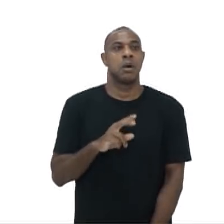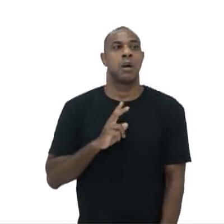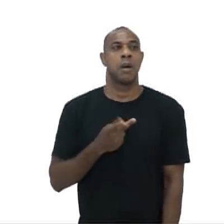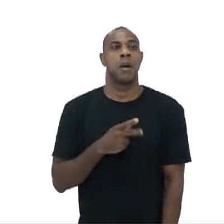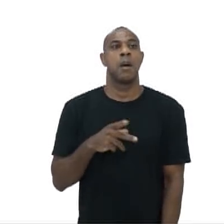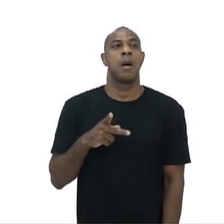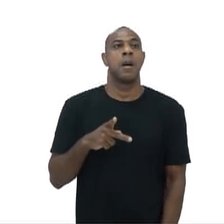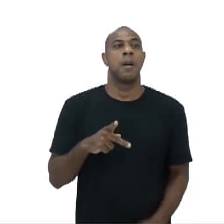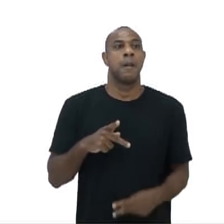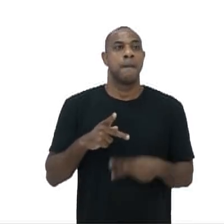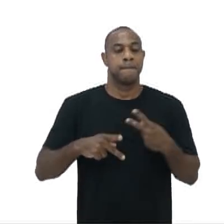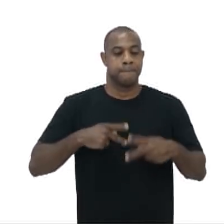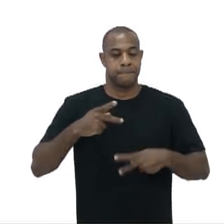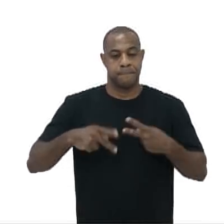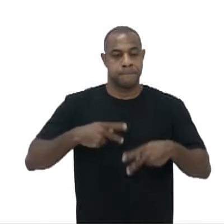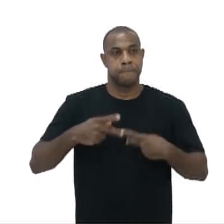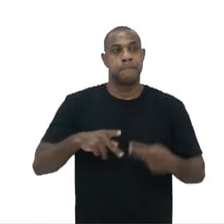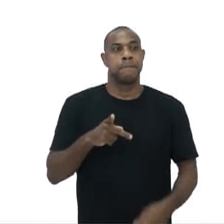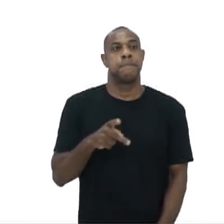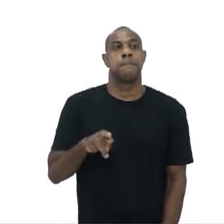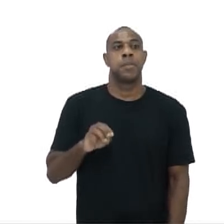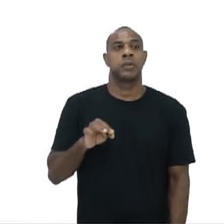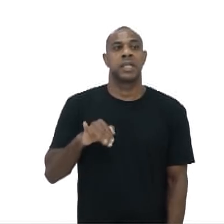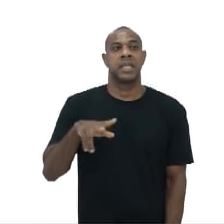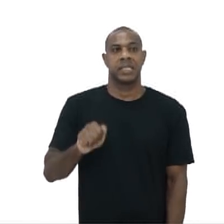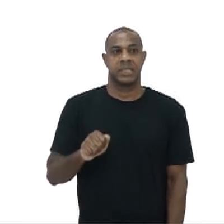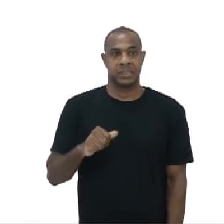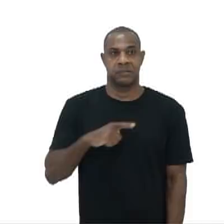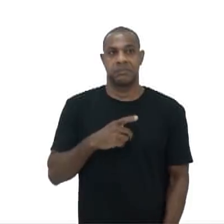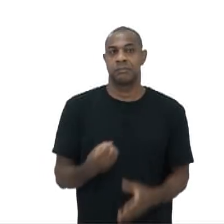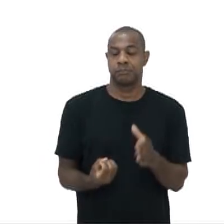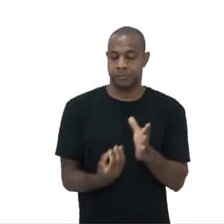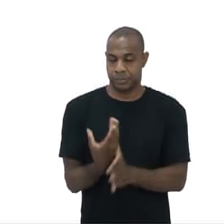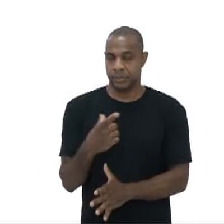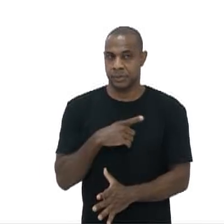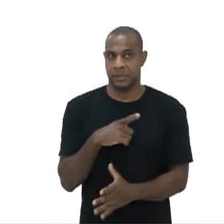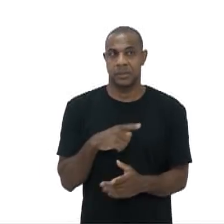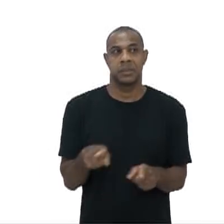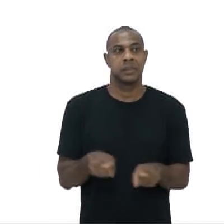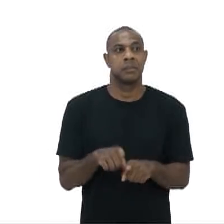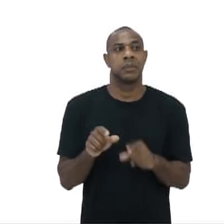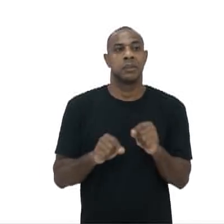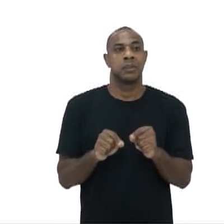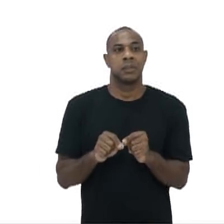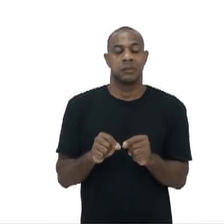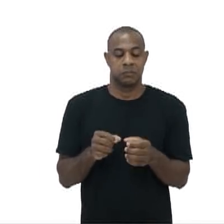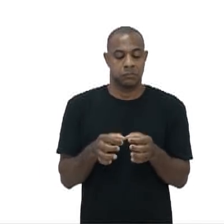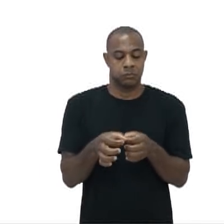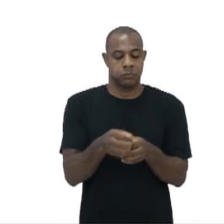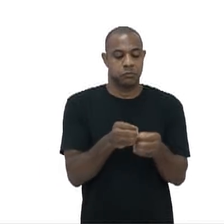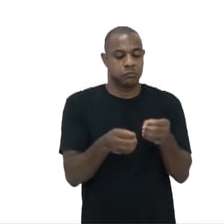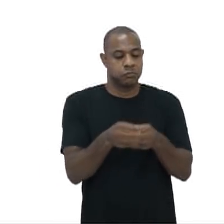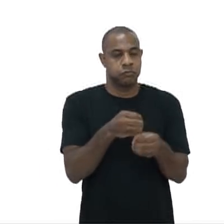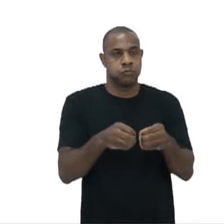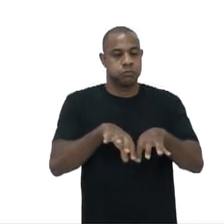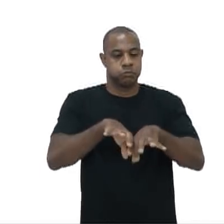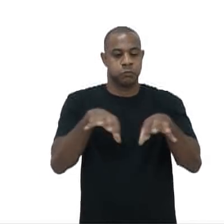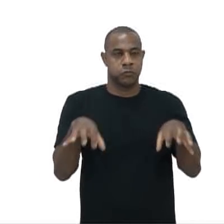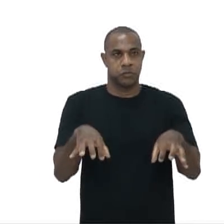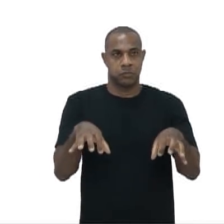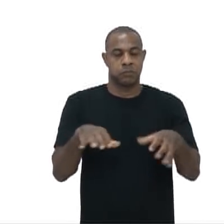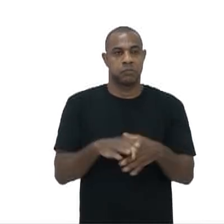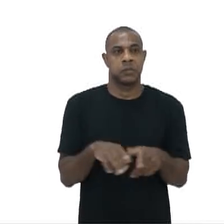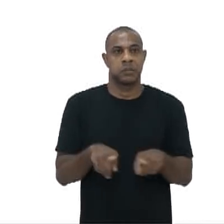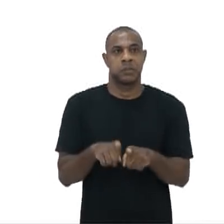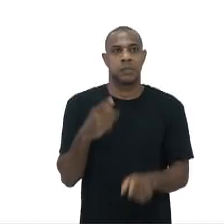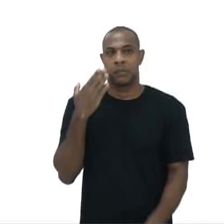participa da produção na formação de cílios e flagelos e também no momento de divisão celular. A gente olhar lá no desenho, ele está em